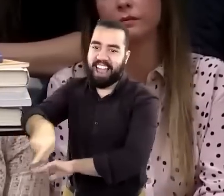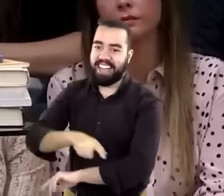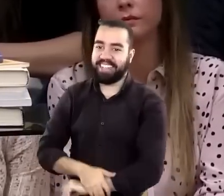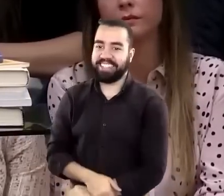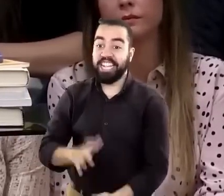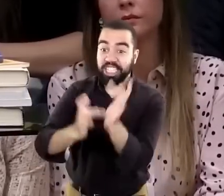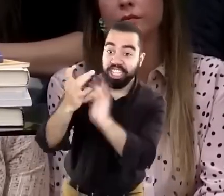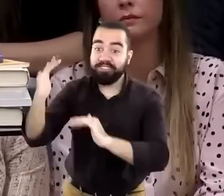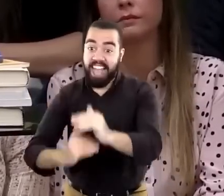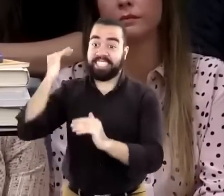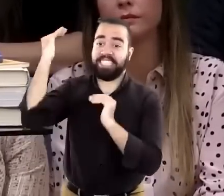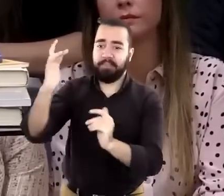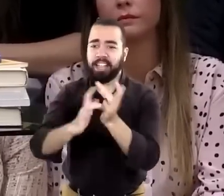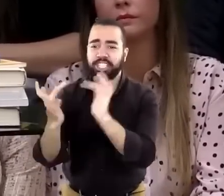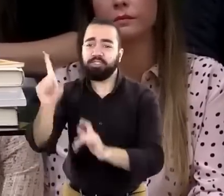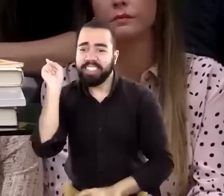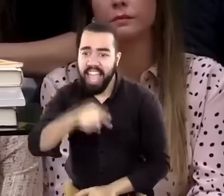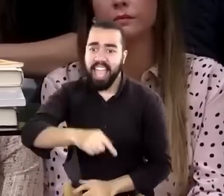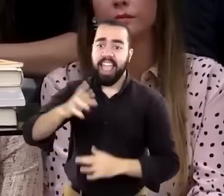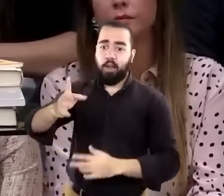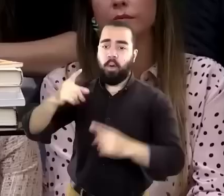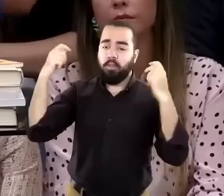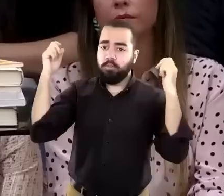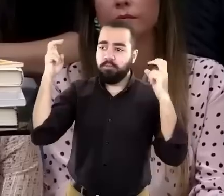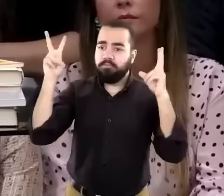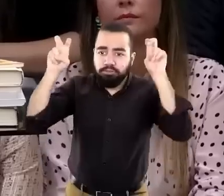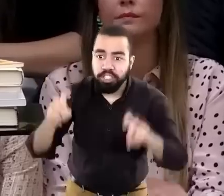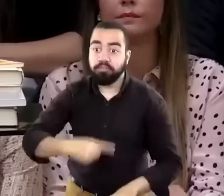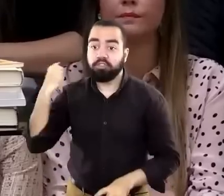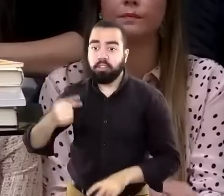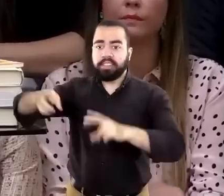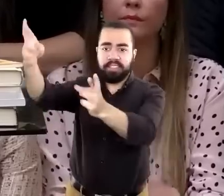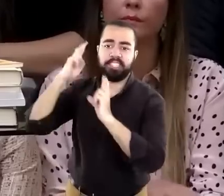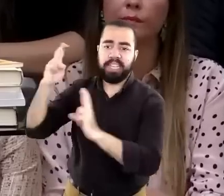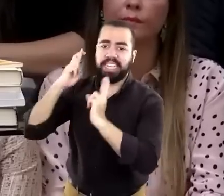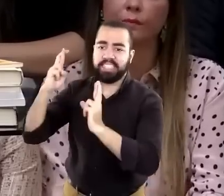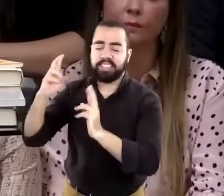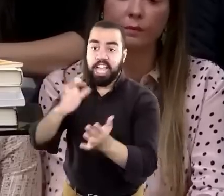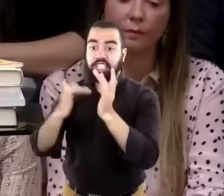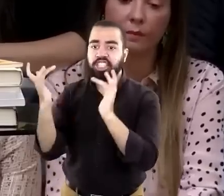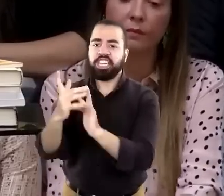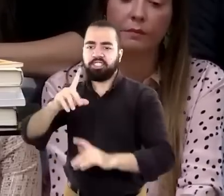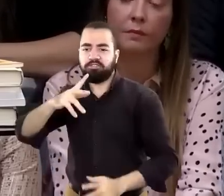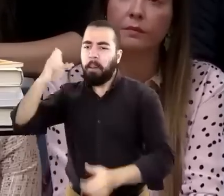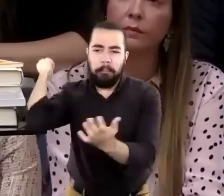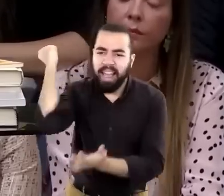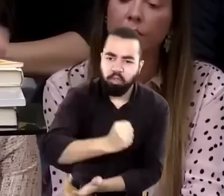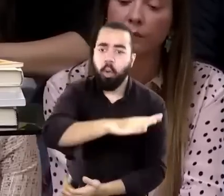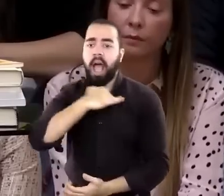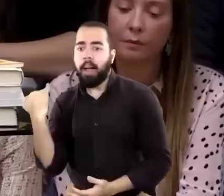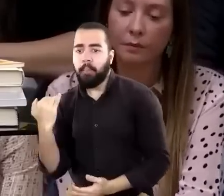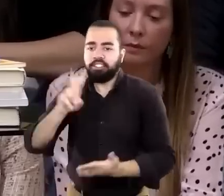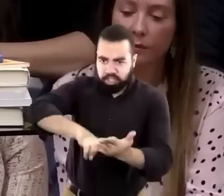Aquele que é a razão da nossa esperança entrou. Aquele que entrou nas entranhas da morte, arrancou o aguilhão da morte, matou a morte